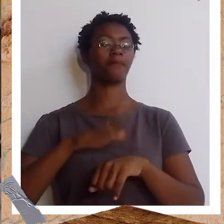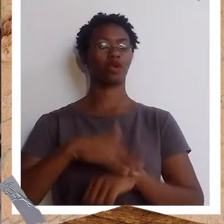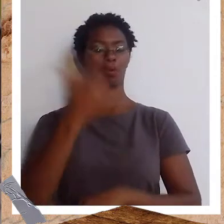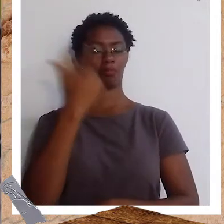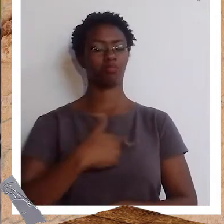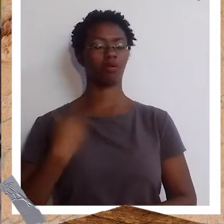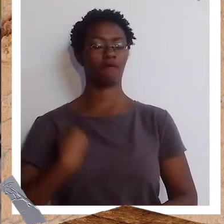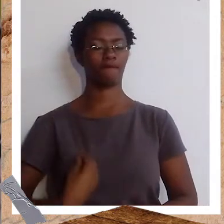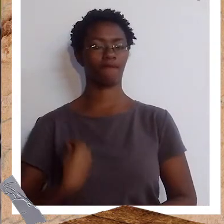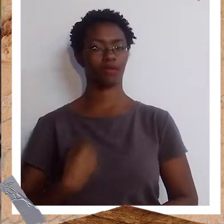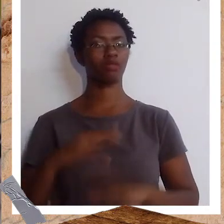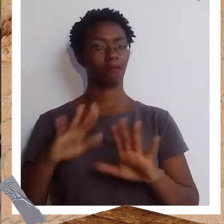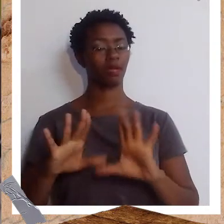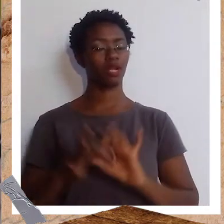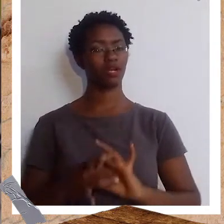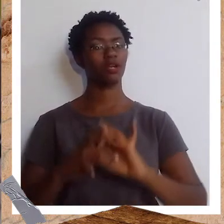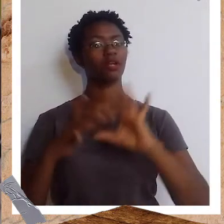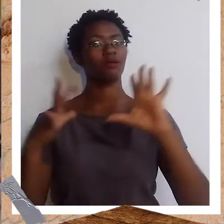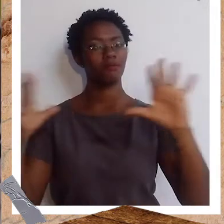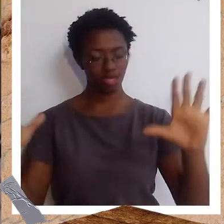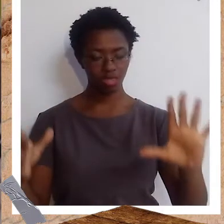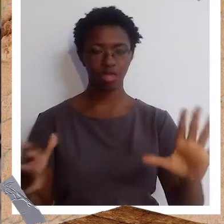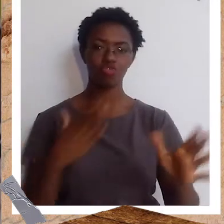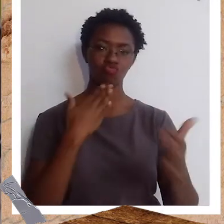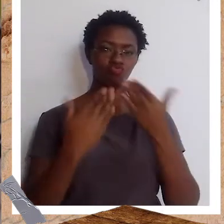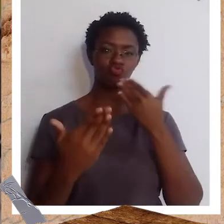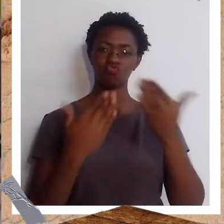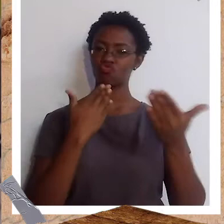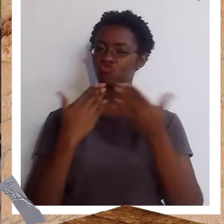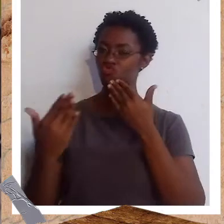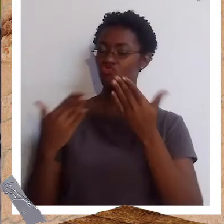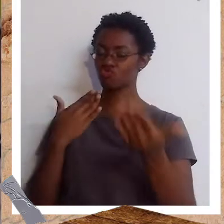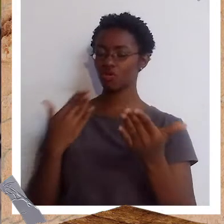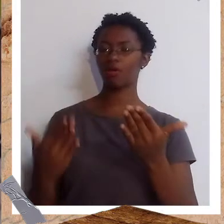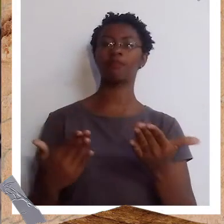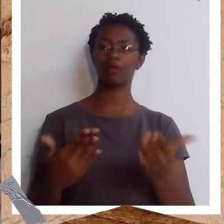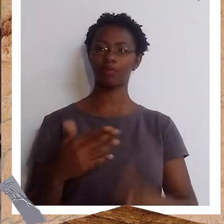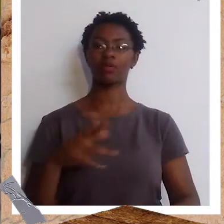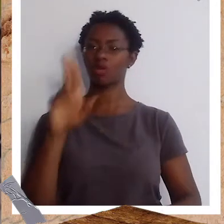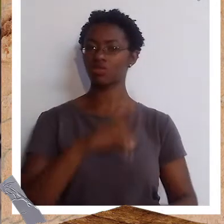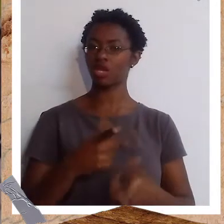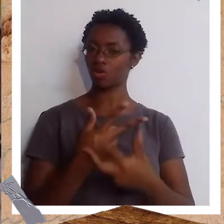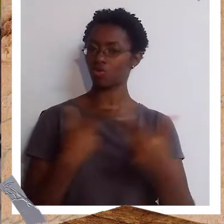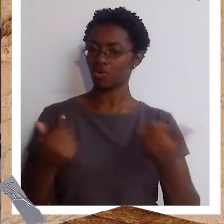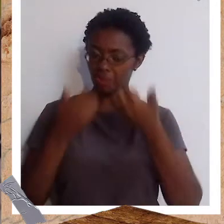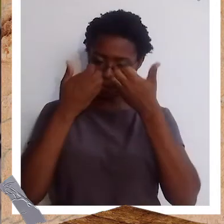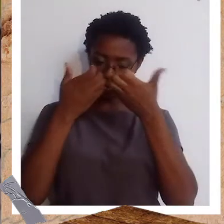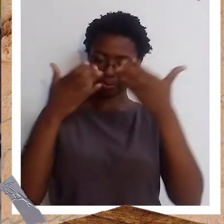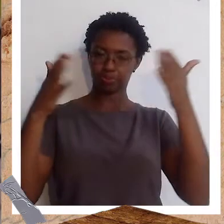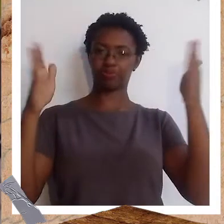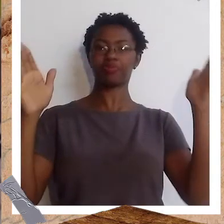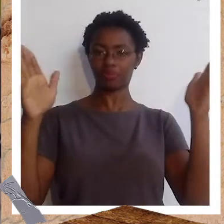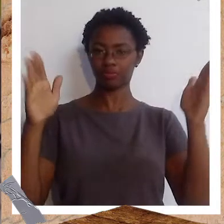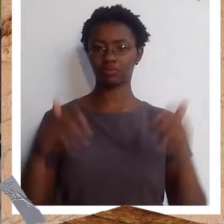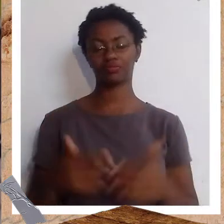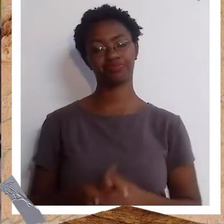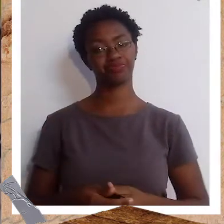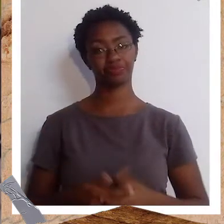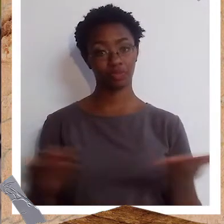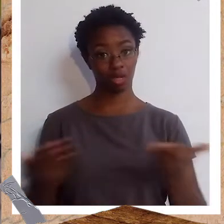né, a liberdade estética, estilística, para lidar com coisas mais ampliadas.